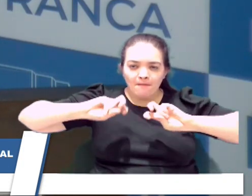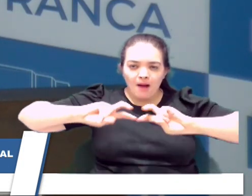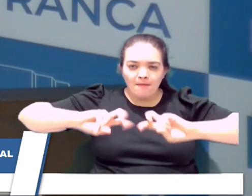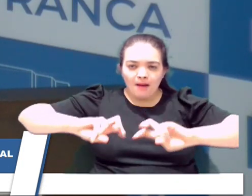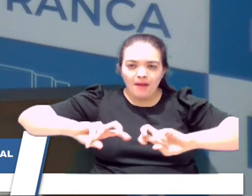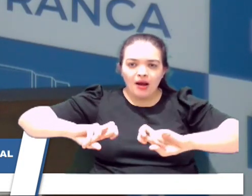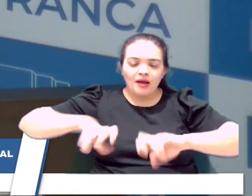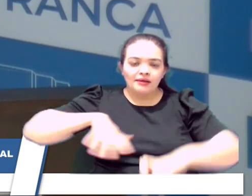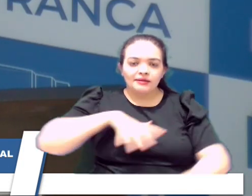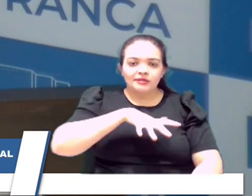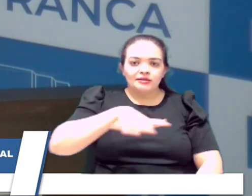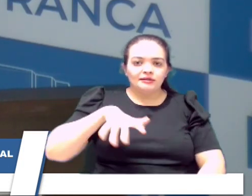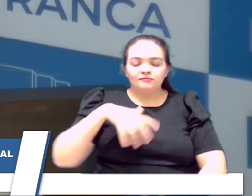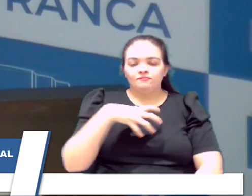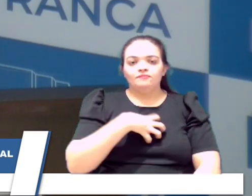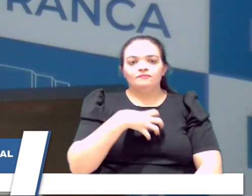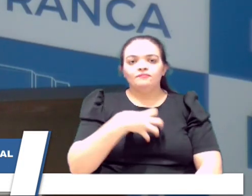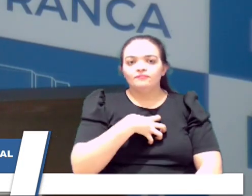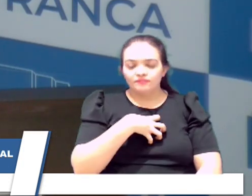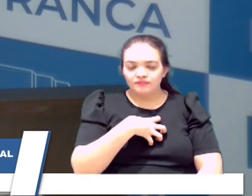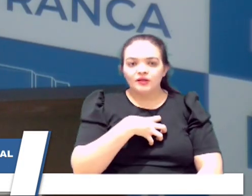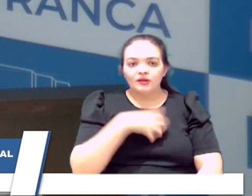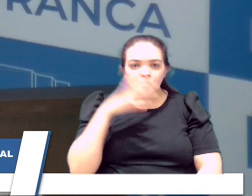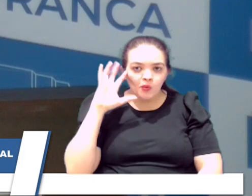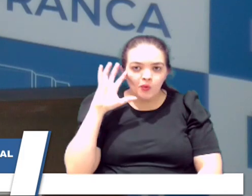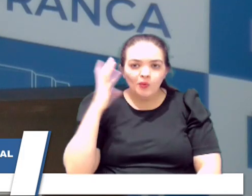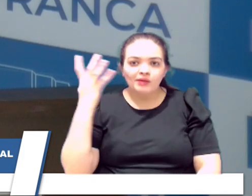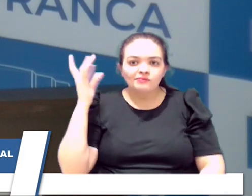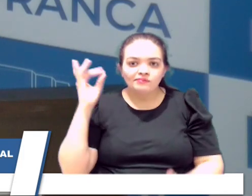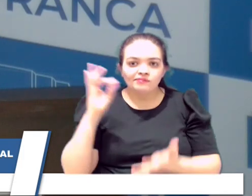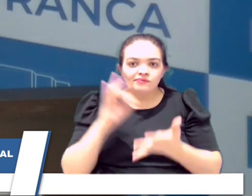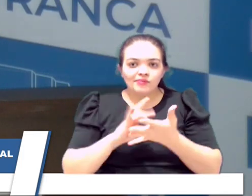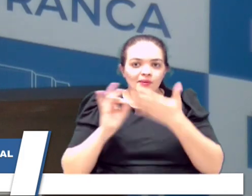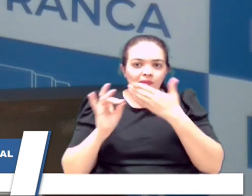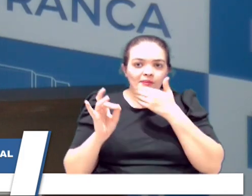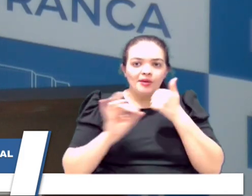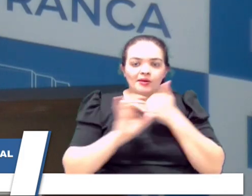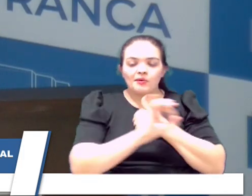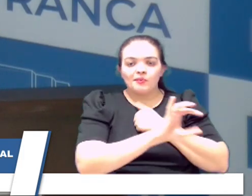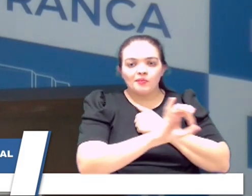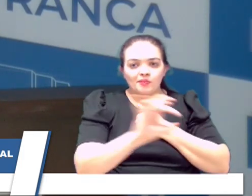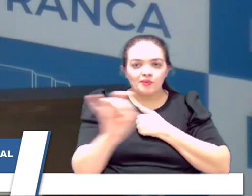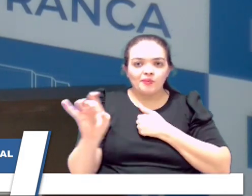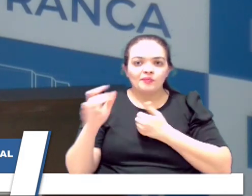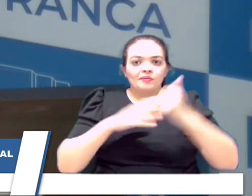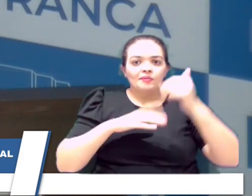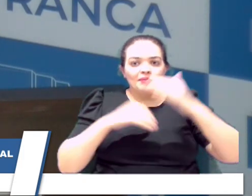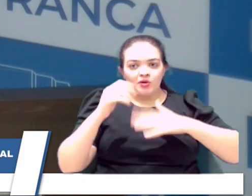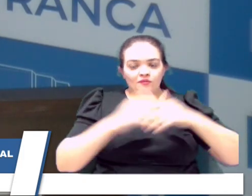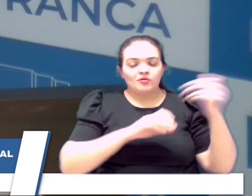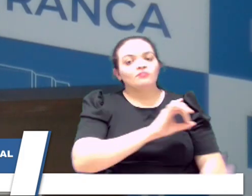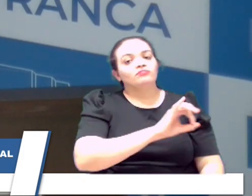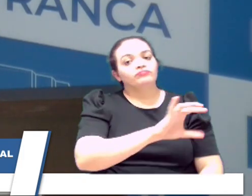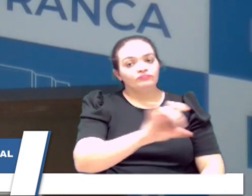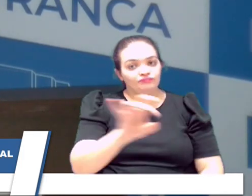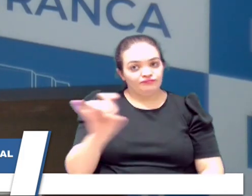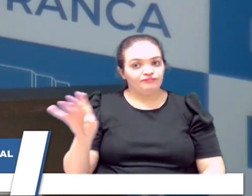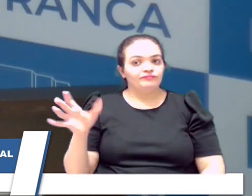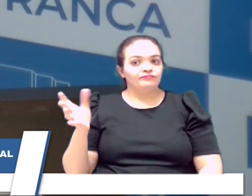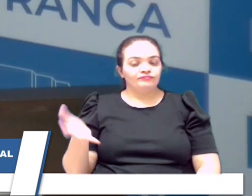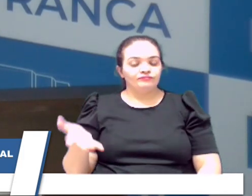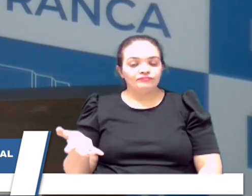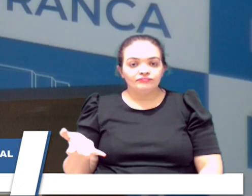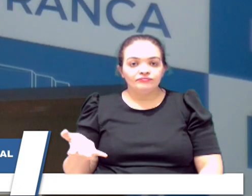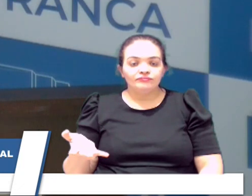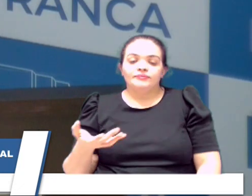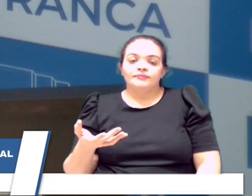dos nossos sentidos, aquilo que funciona melhor para cada um, para a profissão de cada um, né? E então